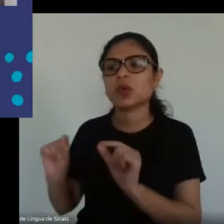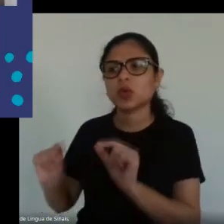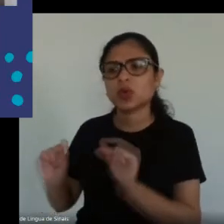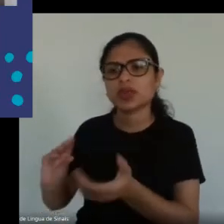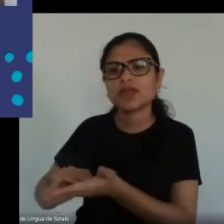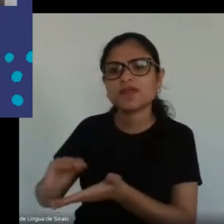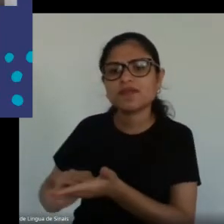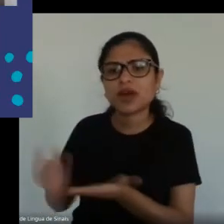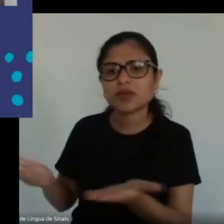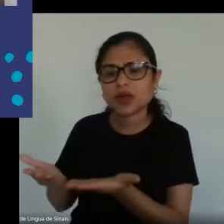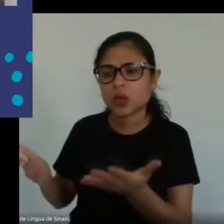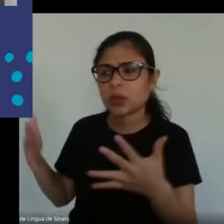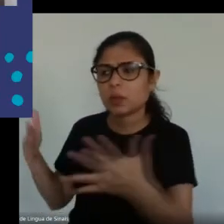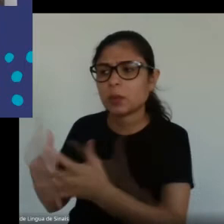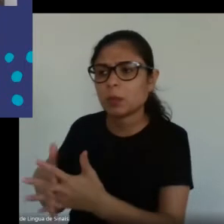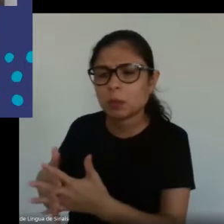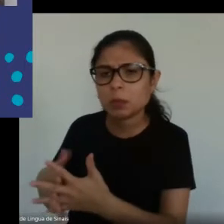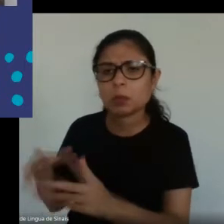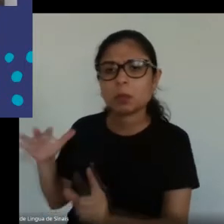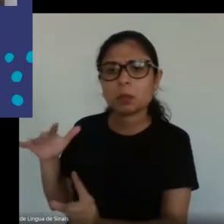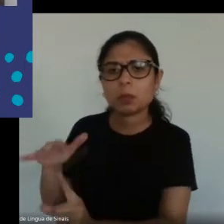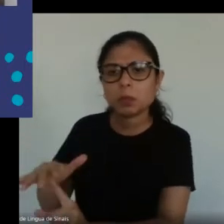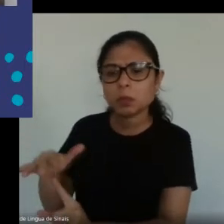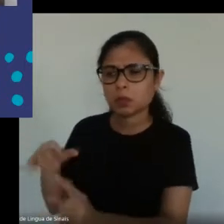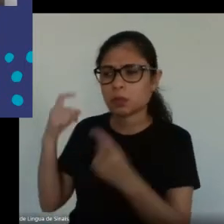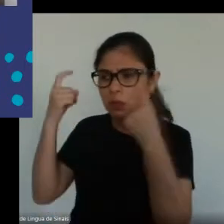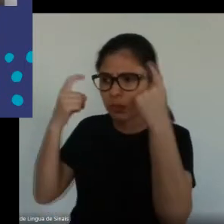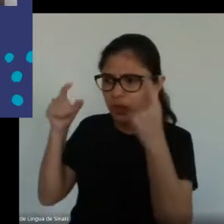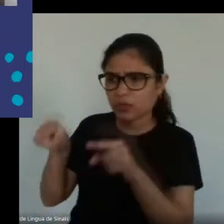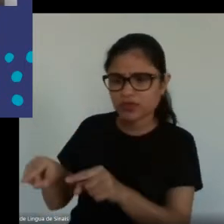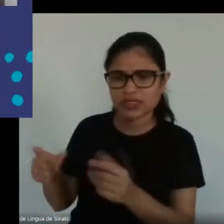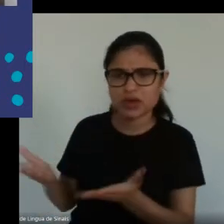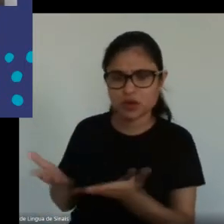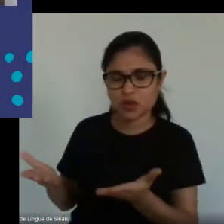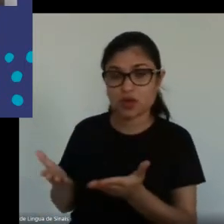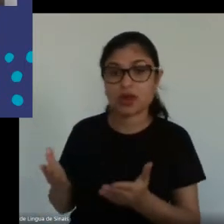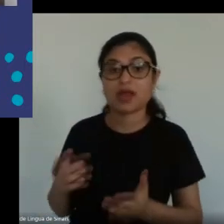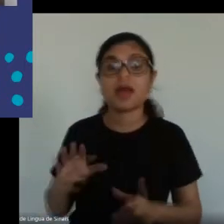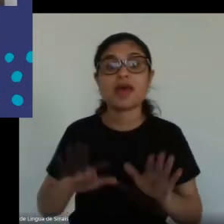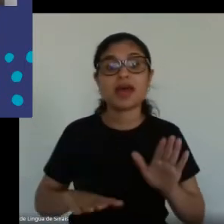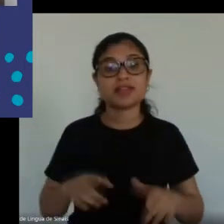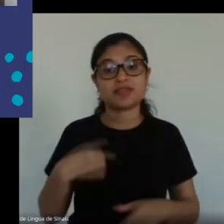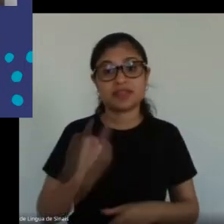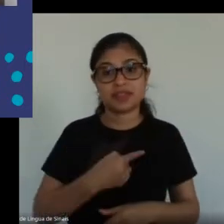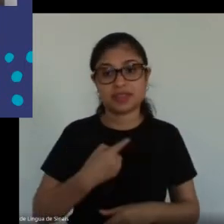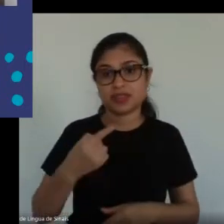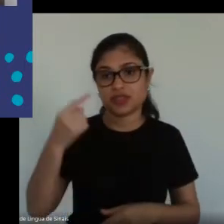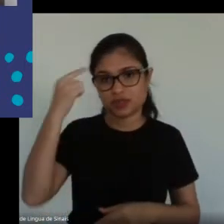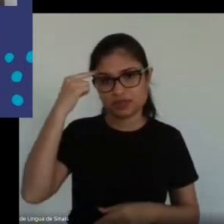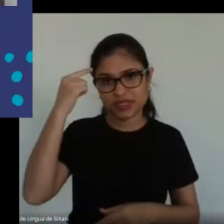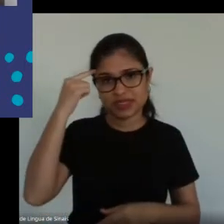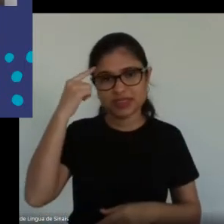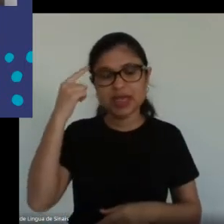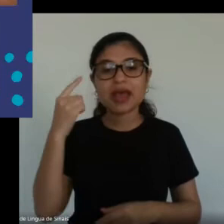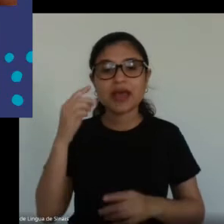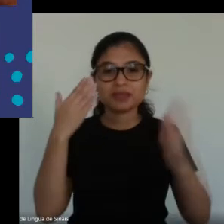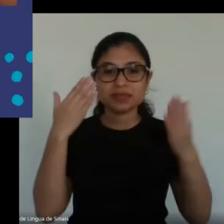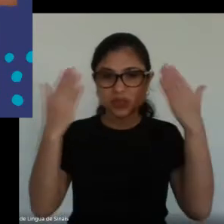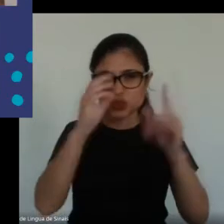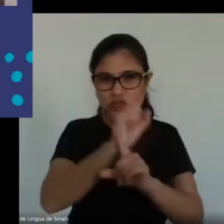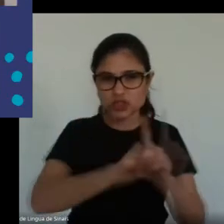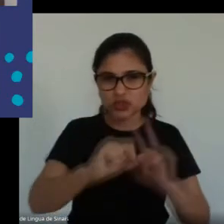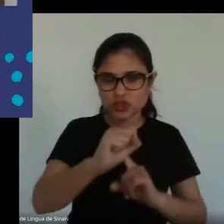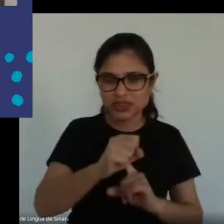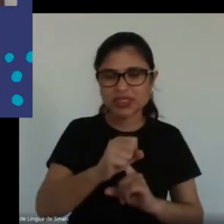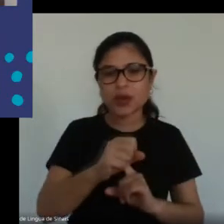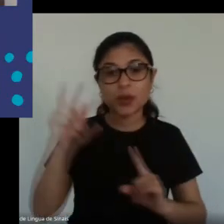momento? Lembra, gente, que às vezes as pessoas pensam que porque a gente está na psicologia social, as pessoas lembram do social e esquecem